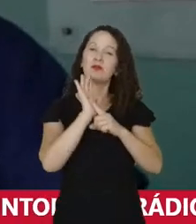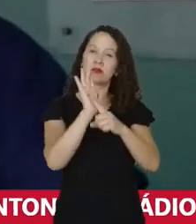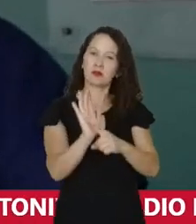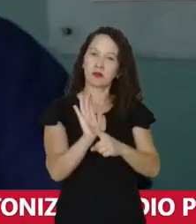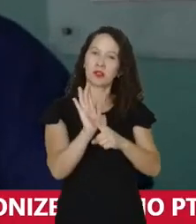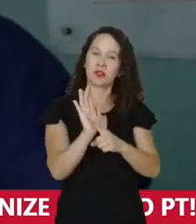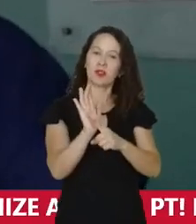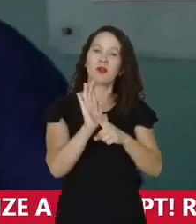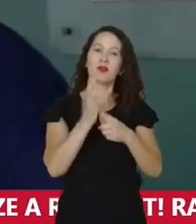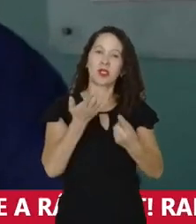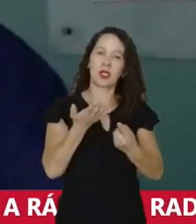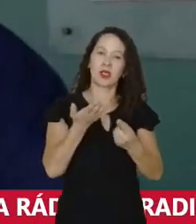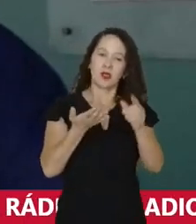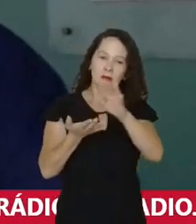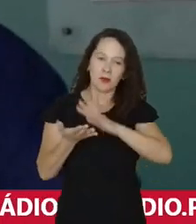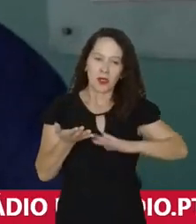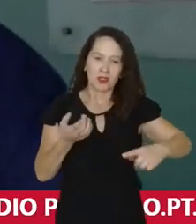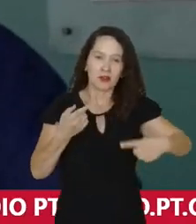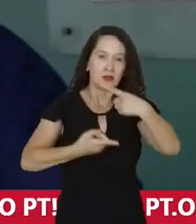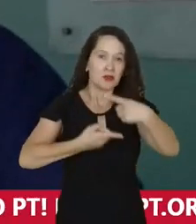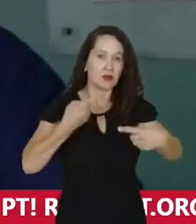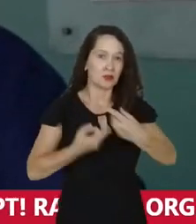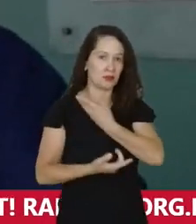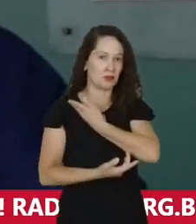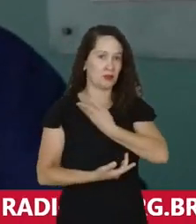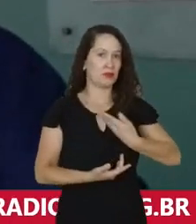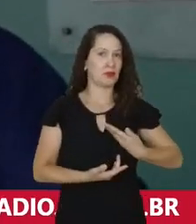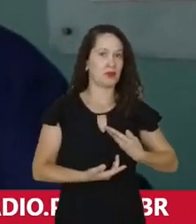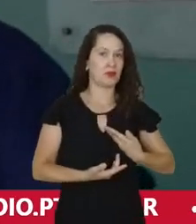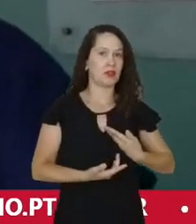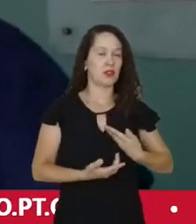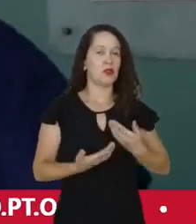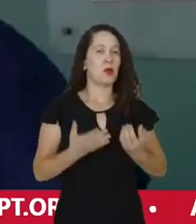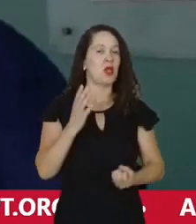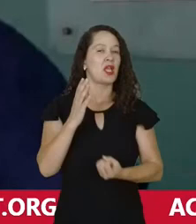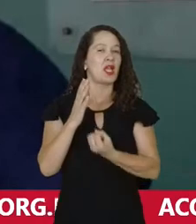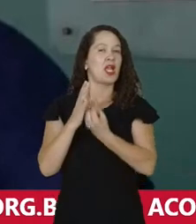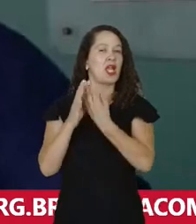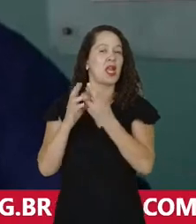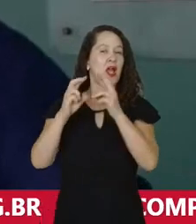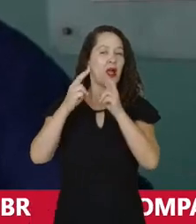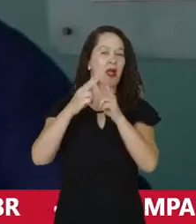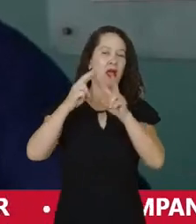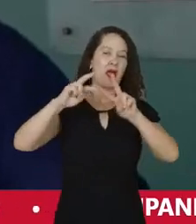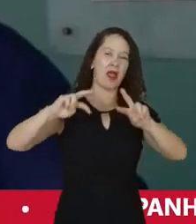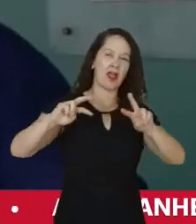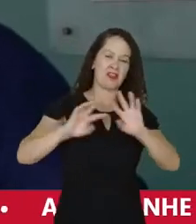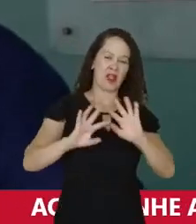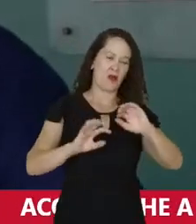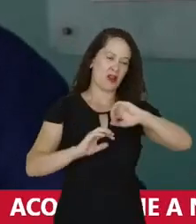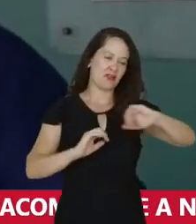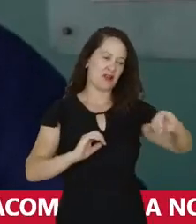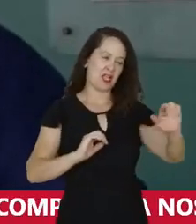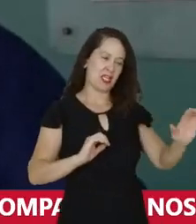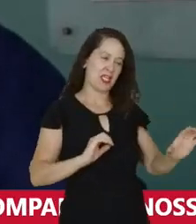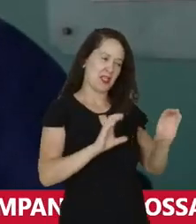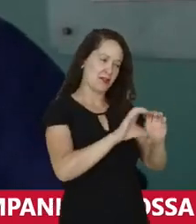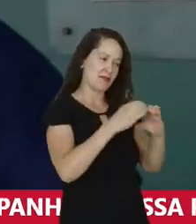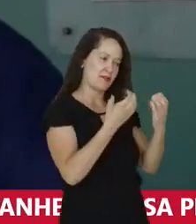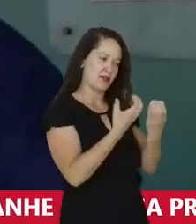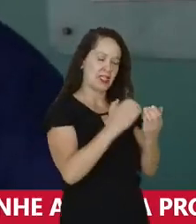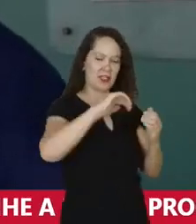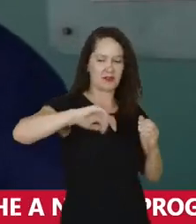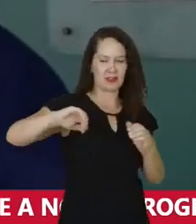essas dimensões para essa disputa política, sem a gente criar uma dicotomia, como se esse espaço da